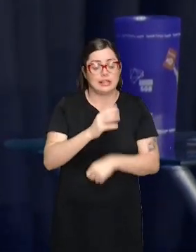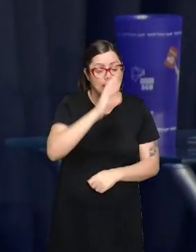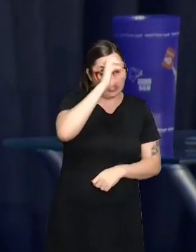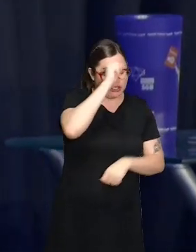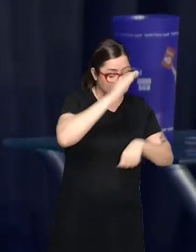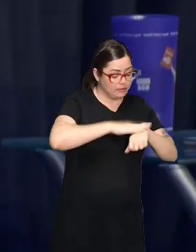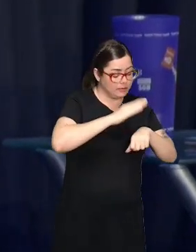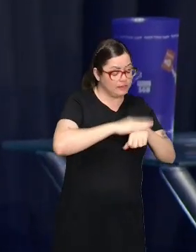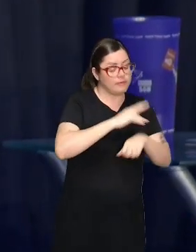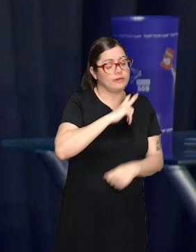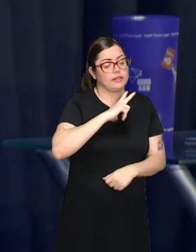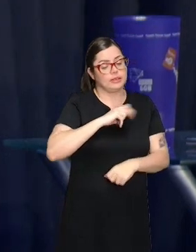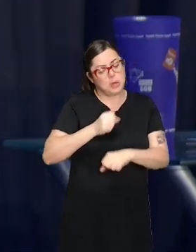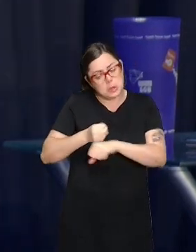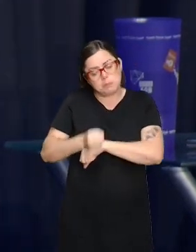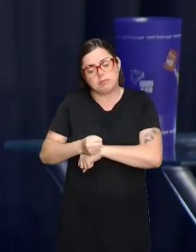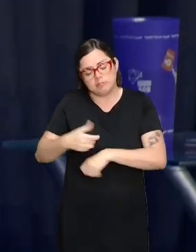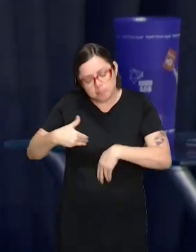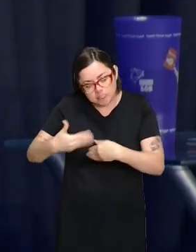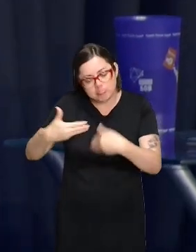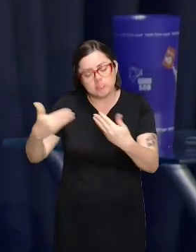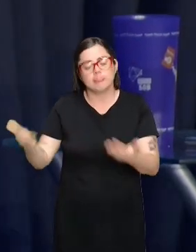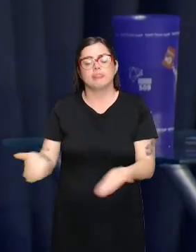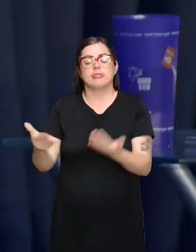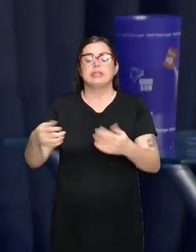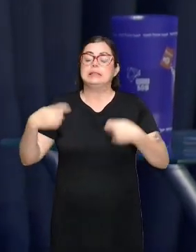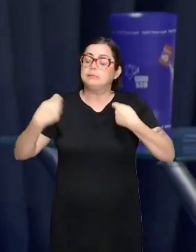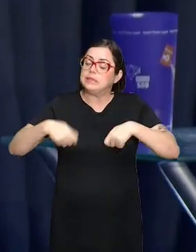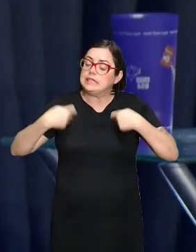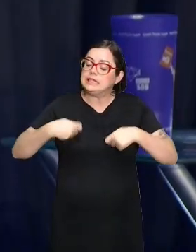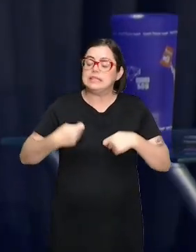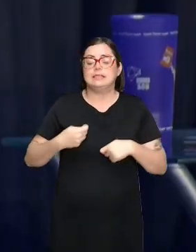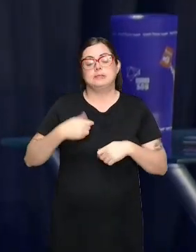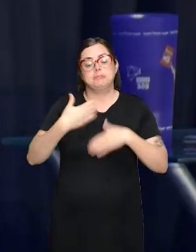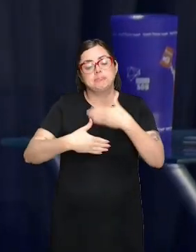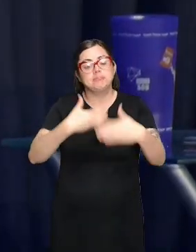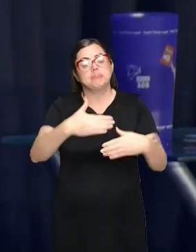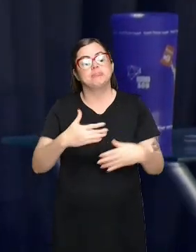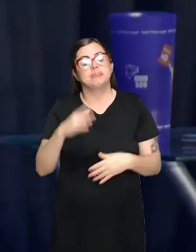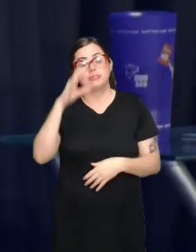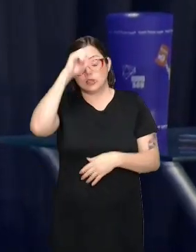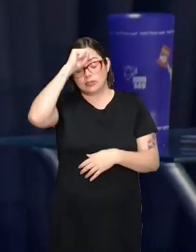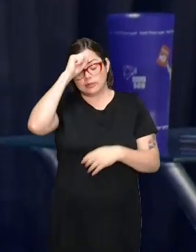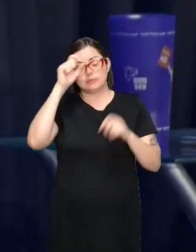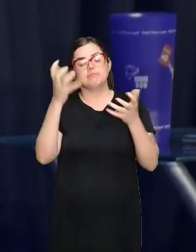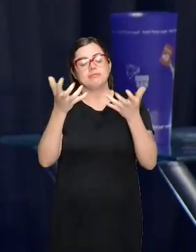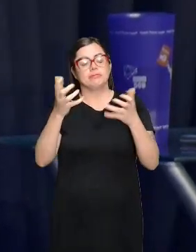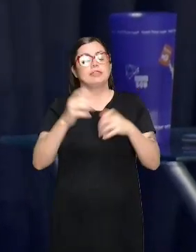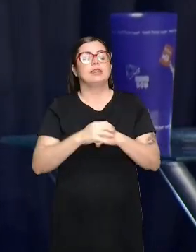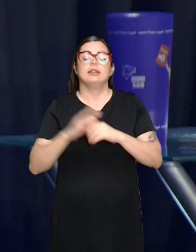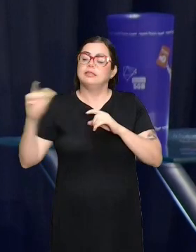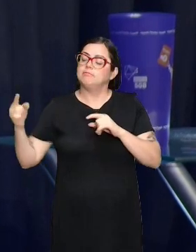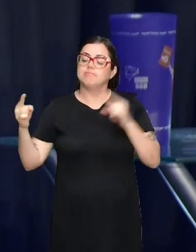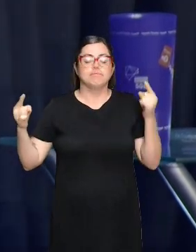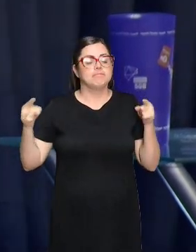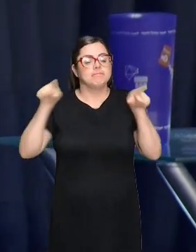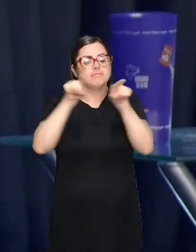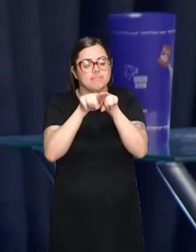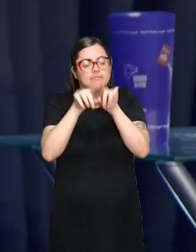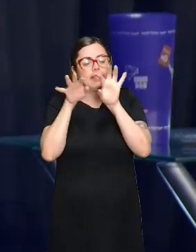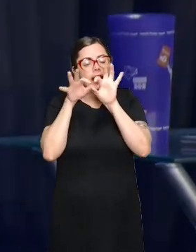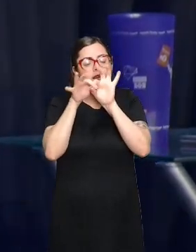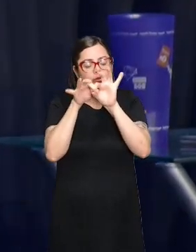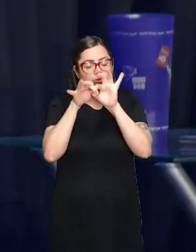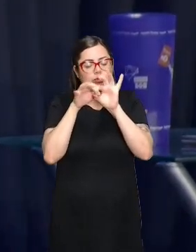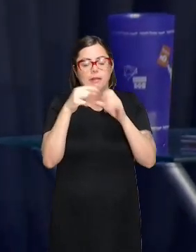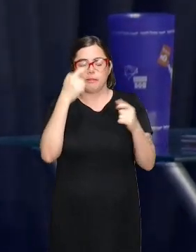ou na marra, né? Então, assim, quando você precisa, né? Ou quando você quer aprender. Eu acho que tem que unir as duas coisas, né? E pensar